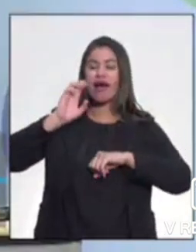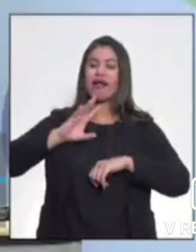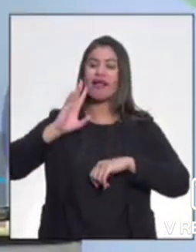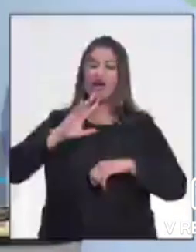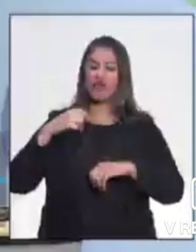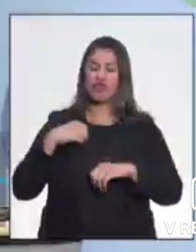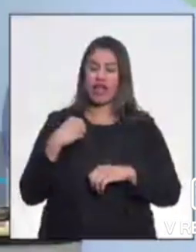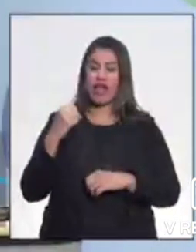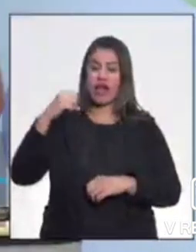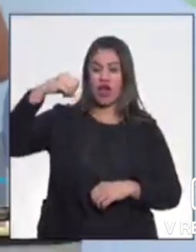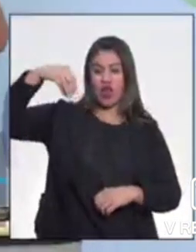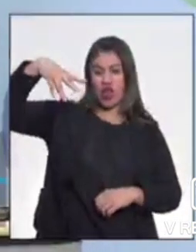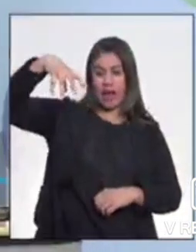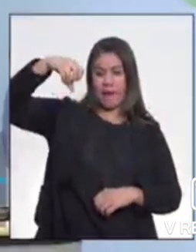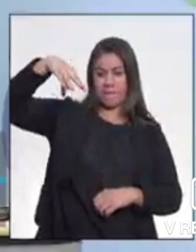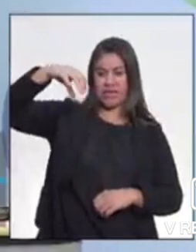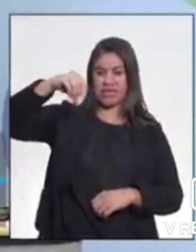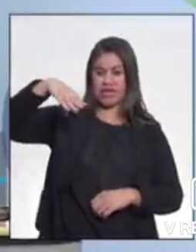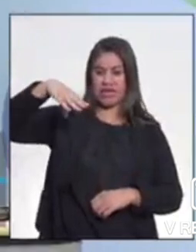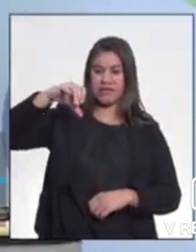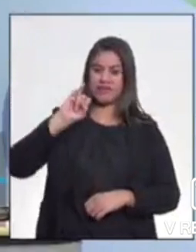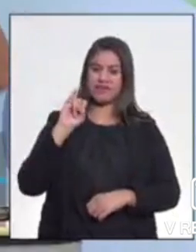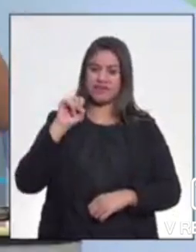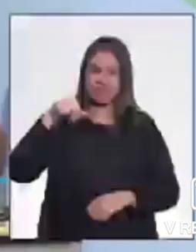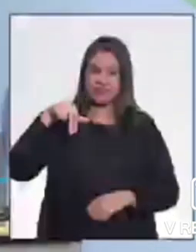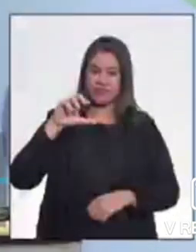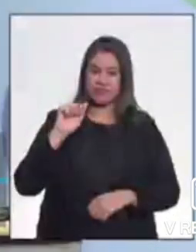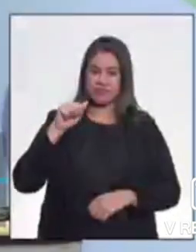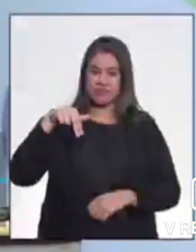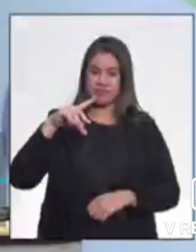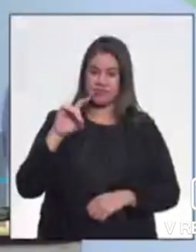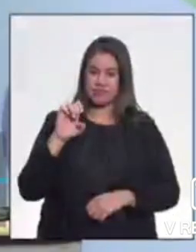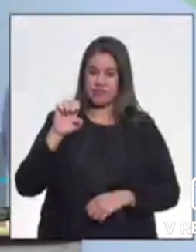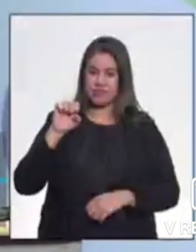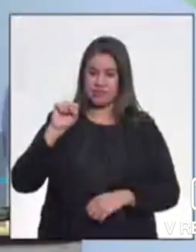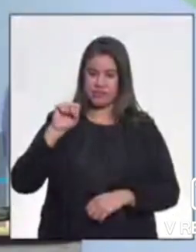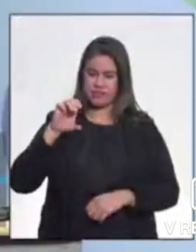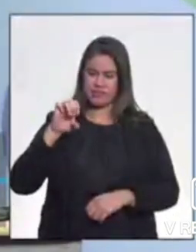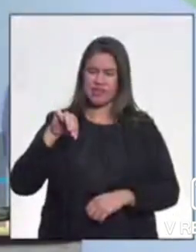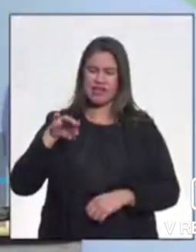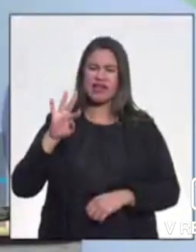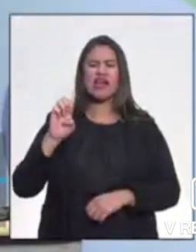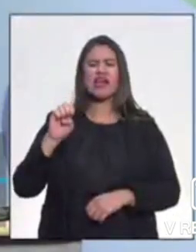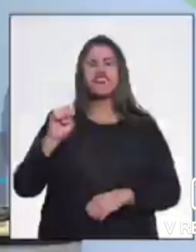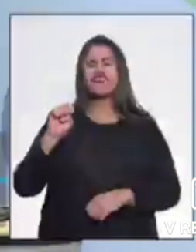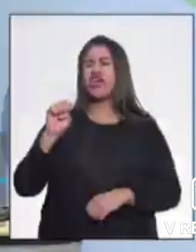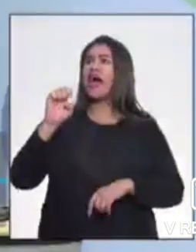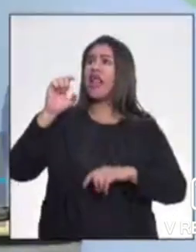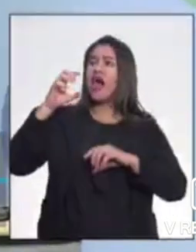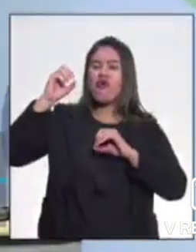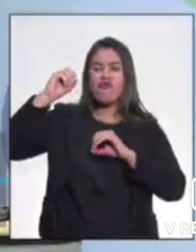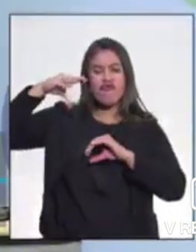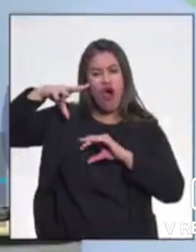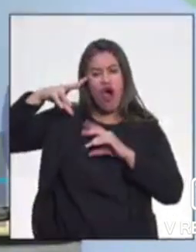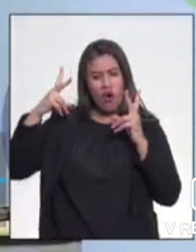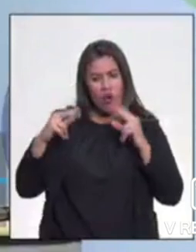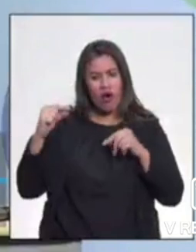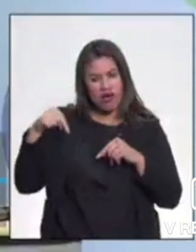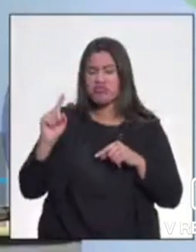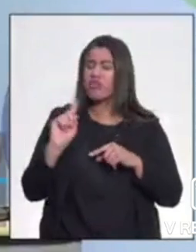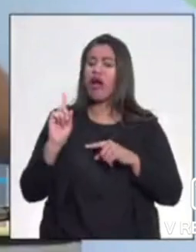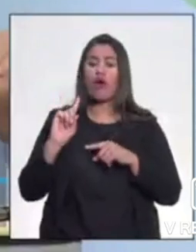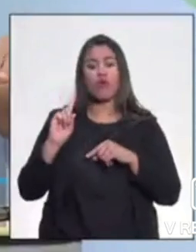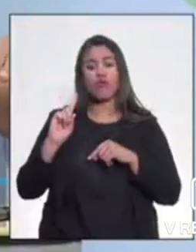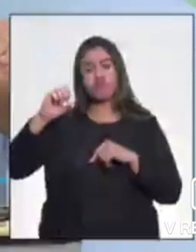é incandescente, aquela que tem filamento, assim, que não é essa branca que a gente usa mais, aquela que é difícil encontrar, aquela da minha época. Assim.